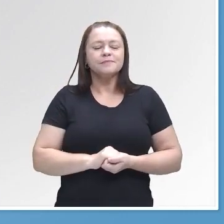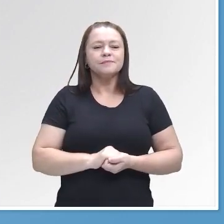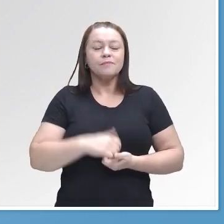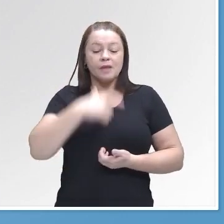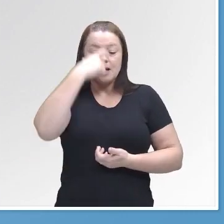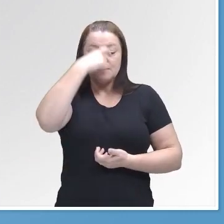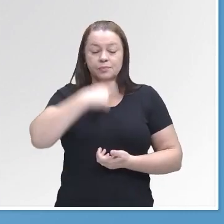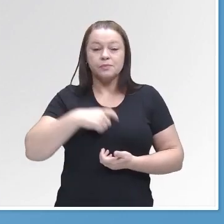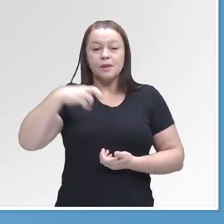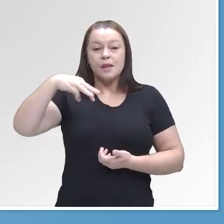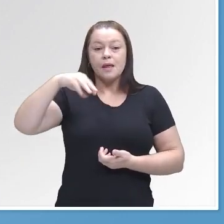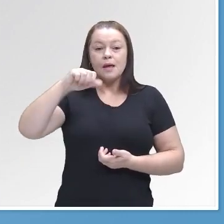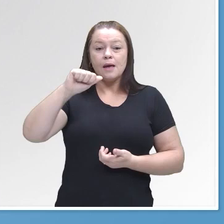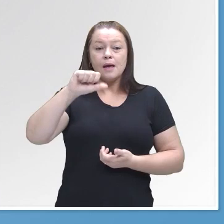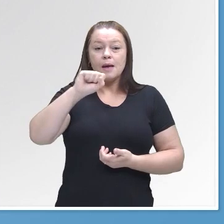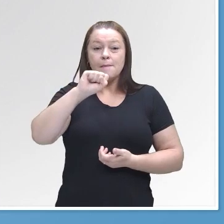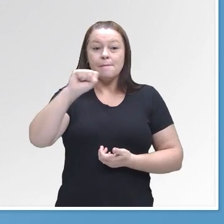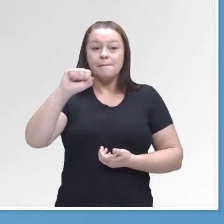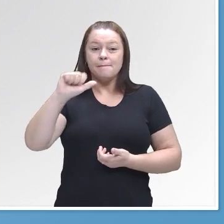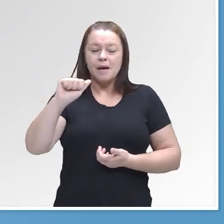massa corporal.